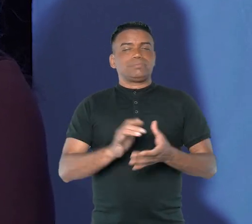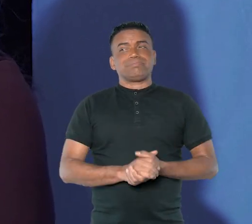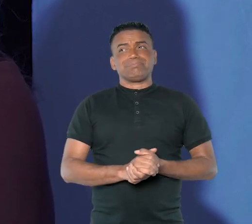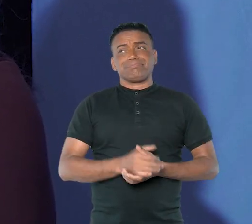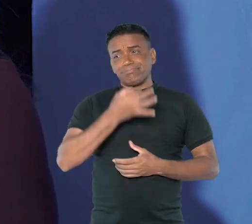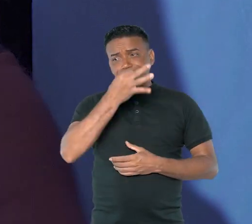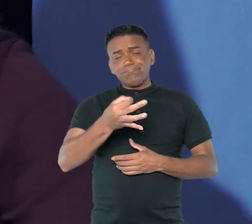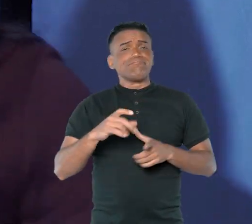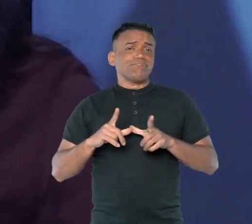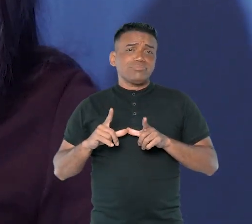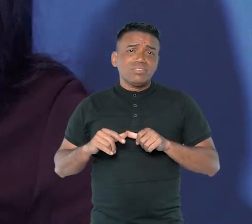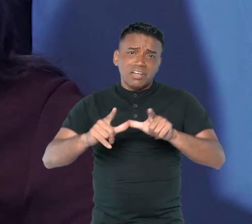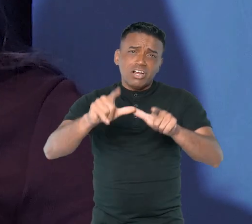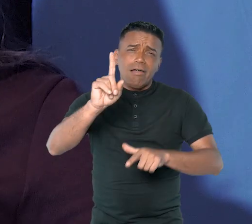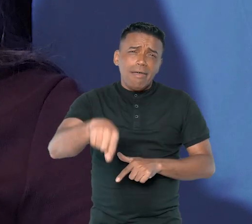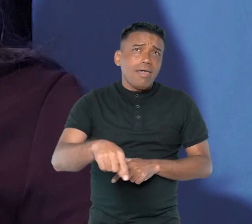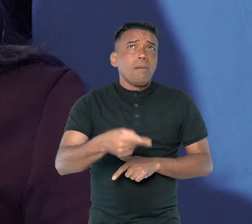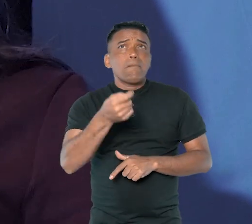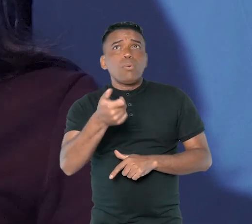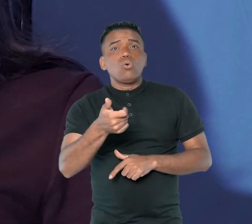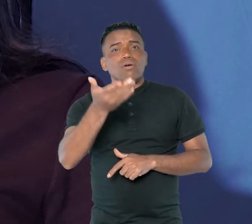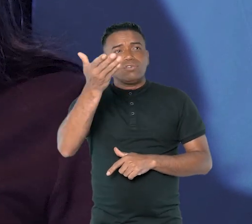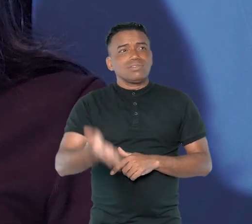viajar é um pouco isso, né? É você